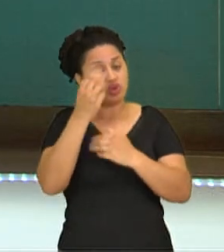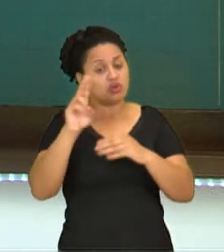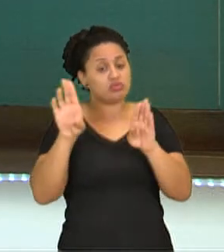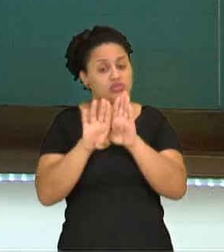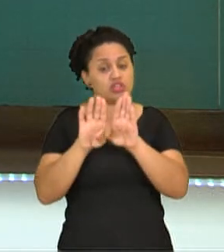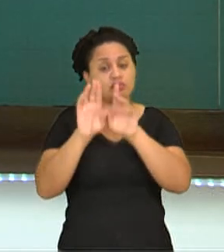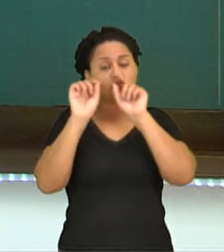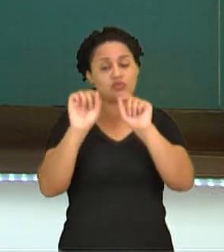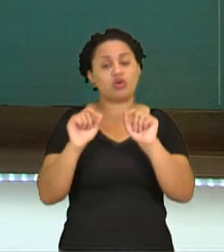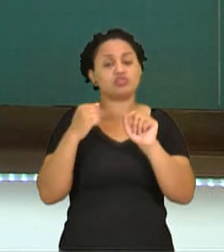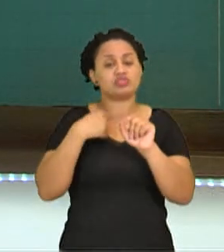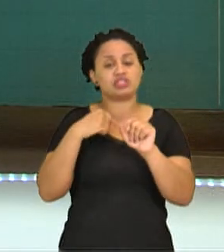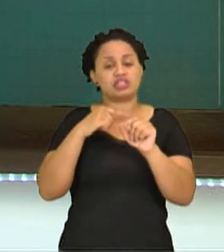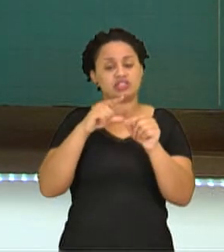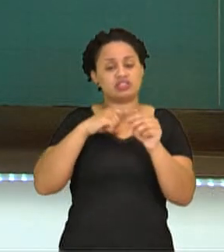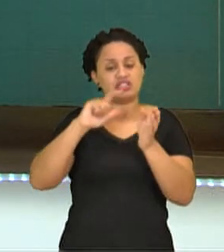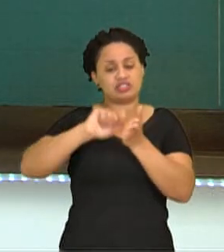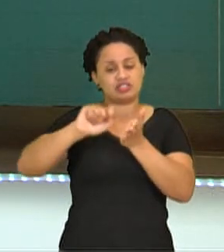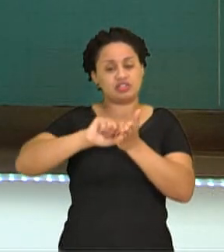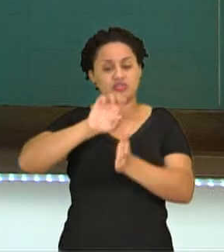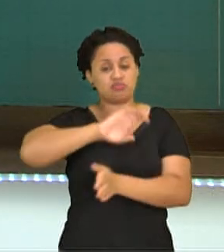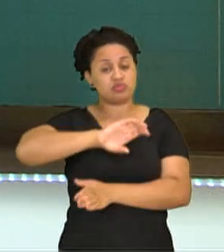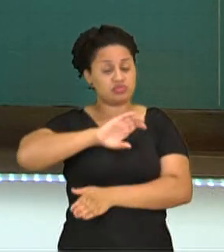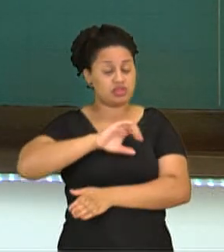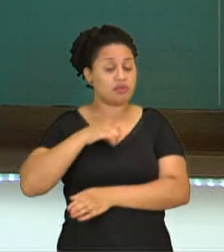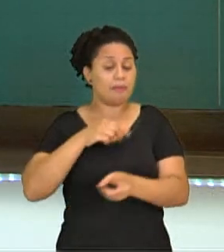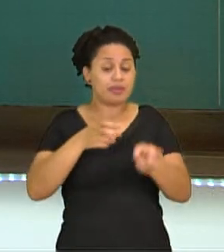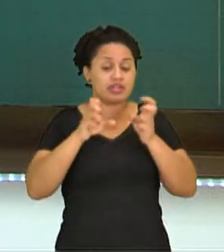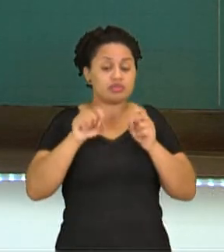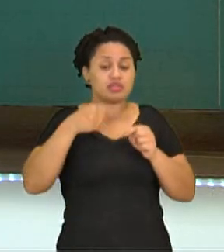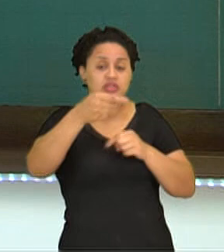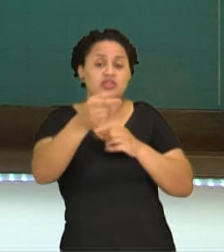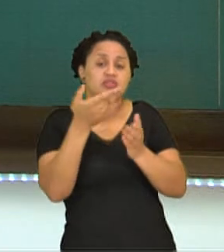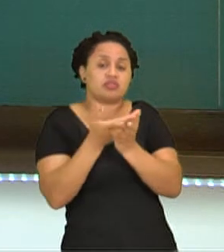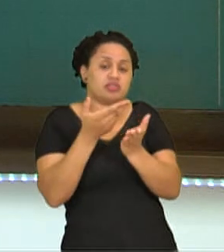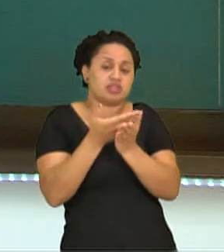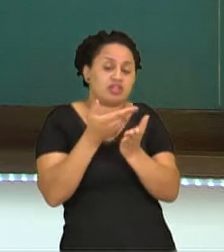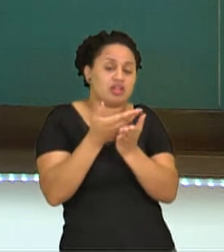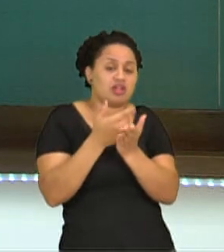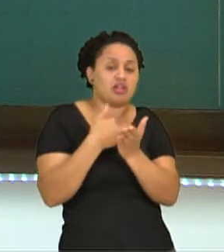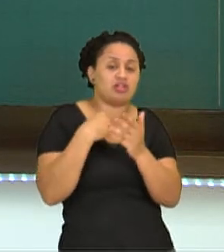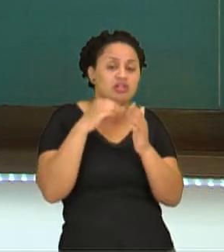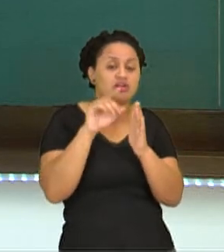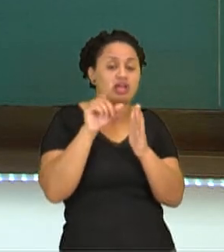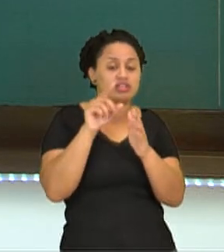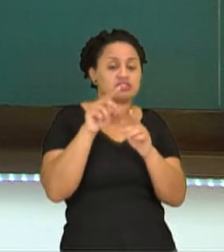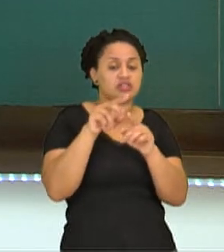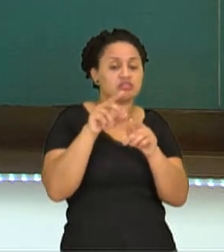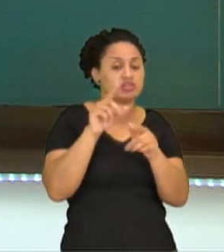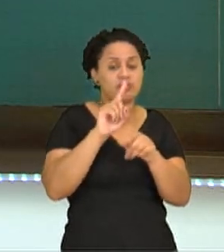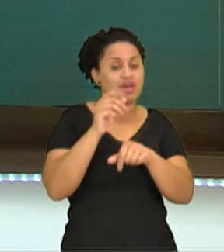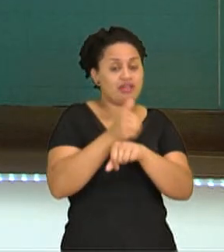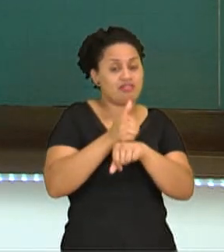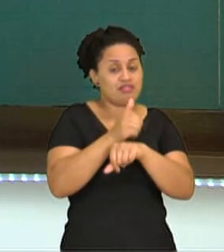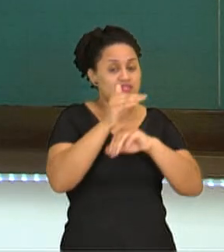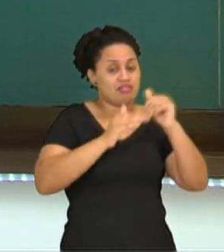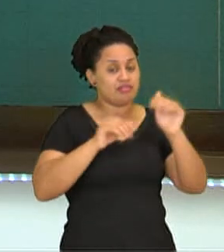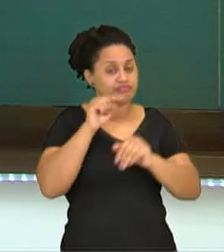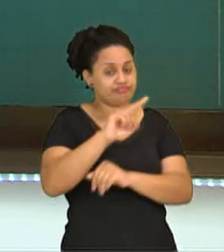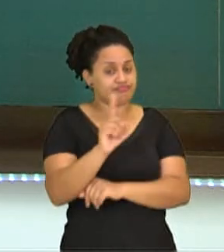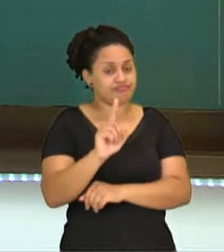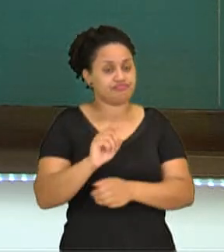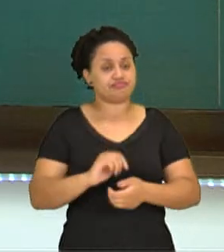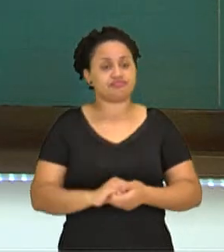aí em português e depois ver se nas próximas aulas nós não vamos falar sobre essa profissão.